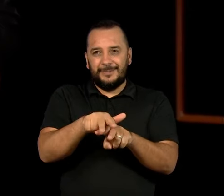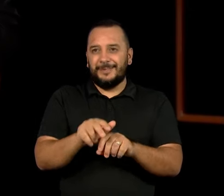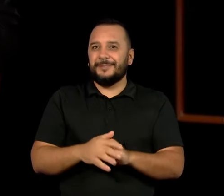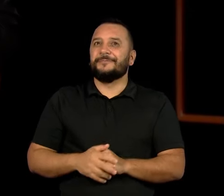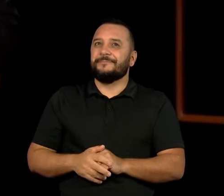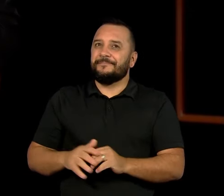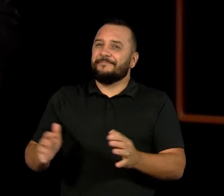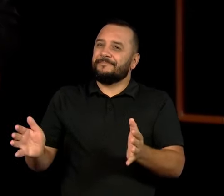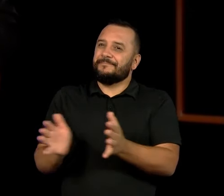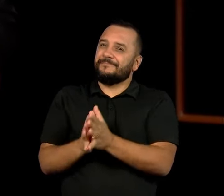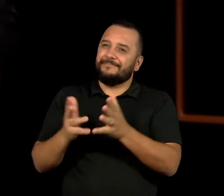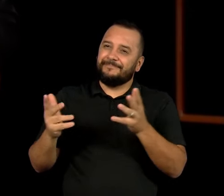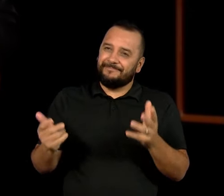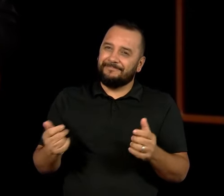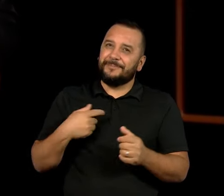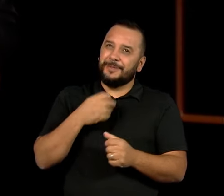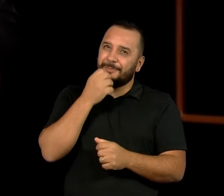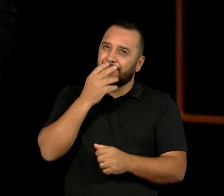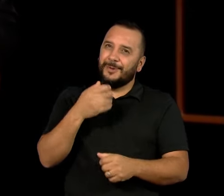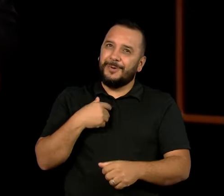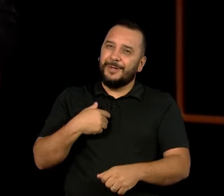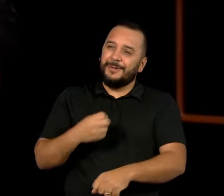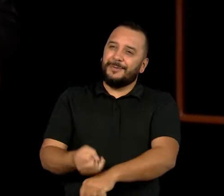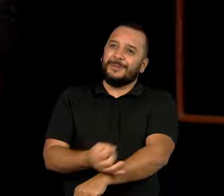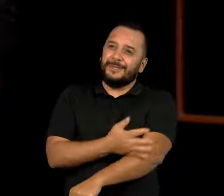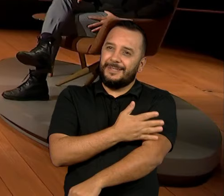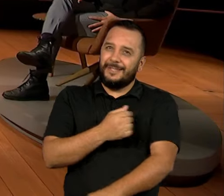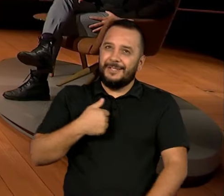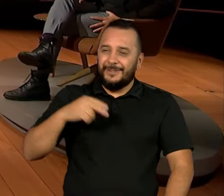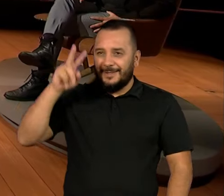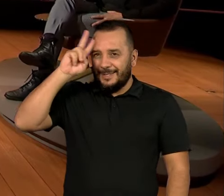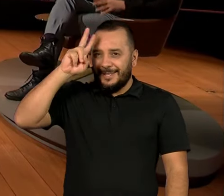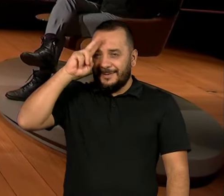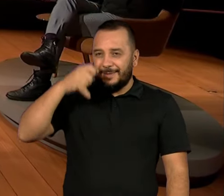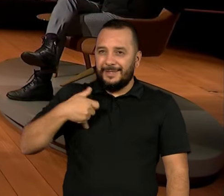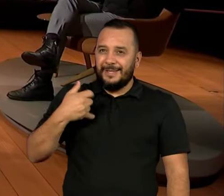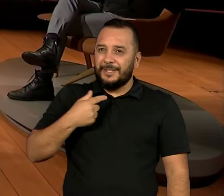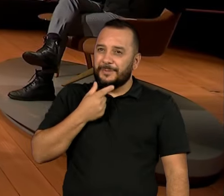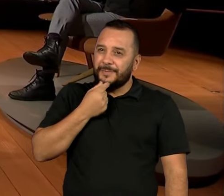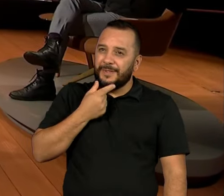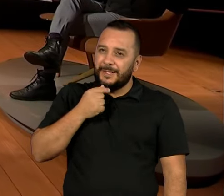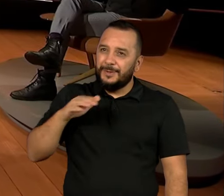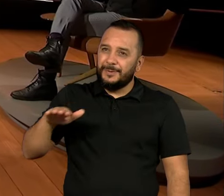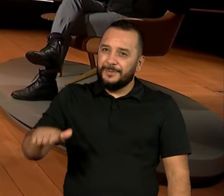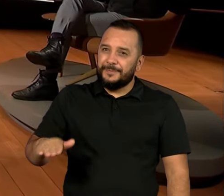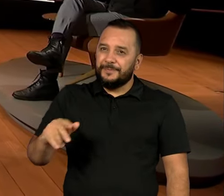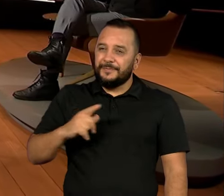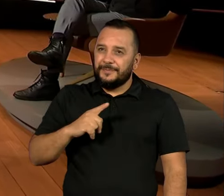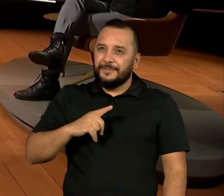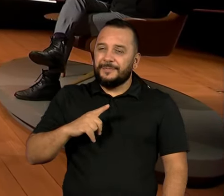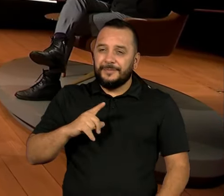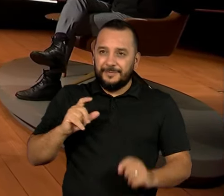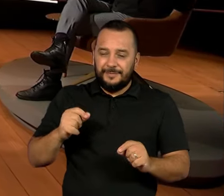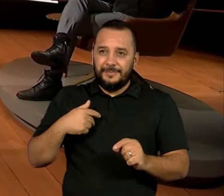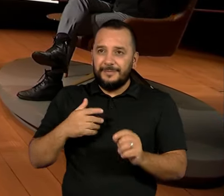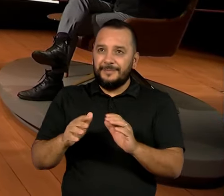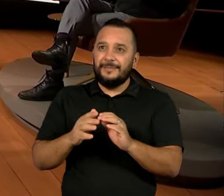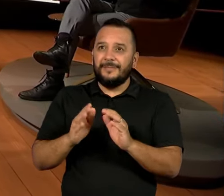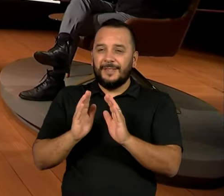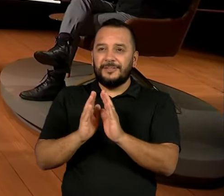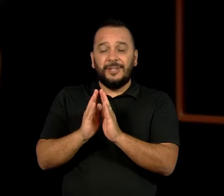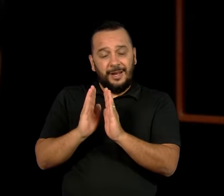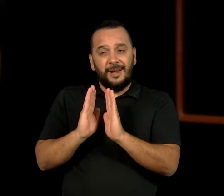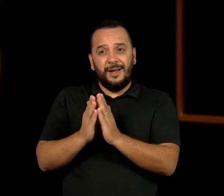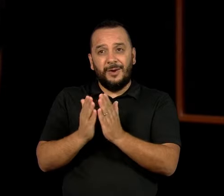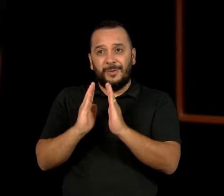Maravilha, muito bom, estou muito emocionado. Eu lembro que eu era menino, tinha aquela coleção Teatro Vivo, tinha o Rei da